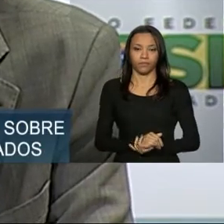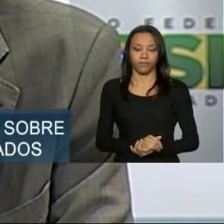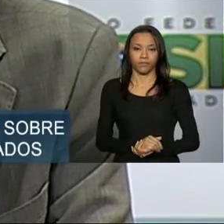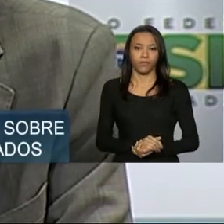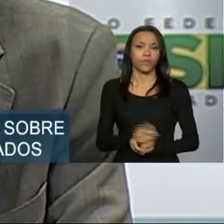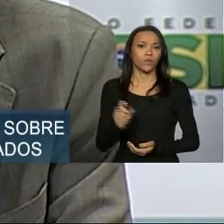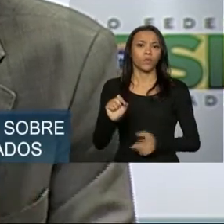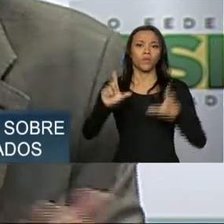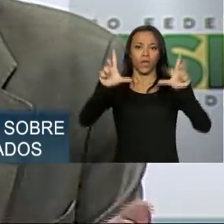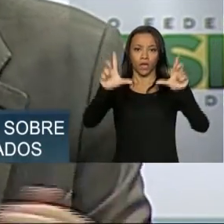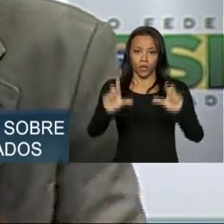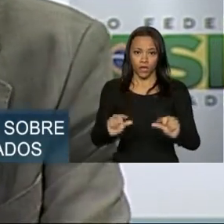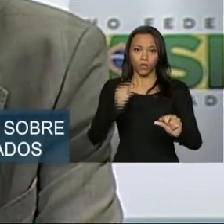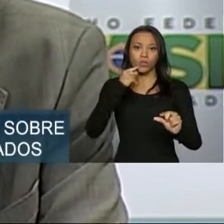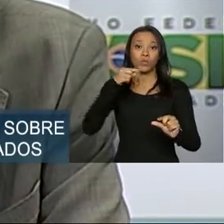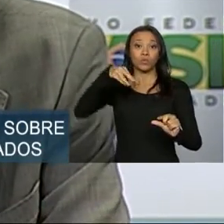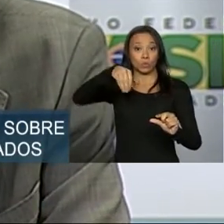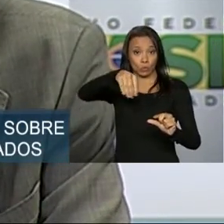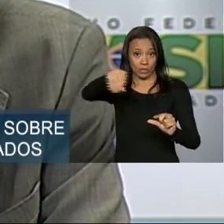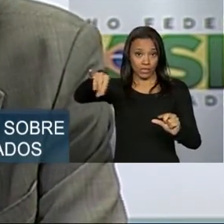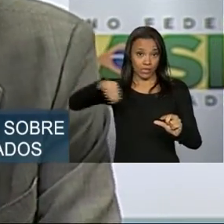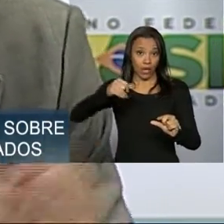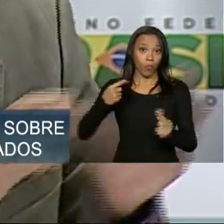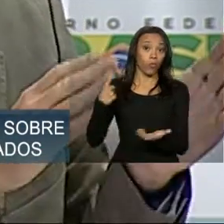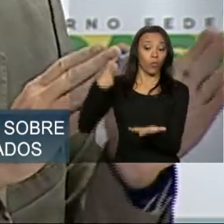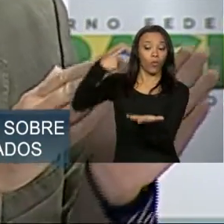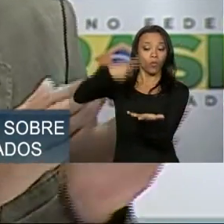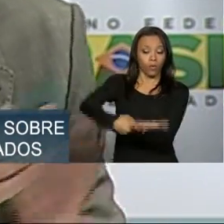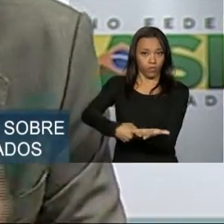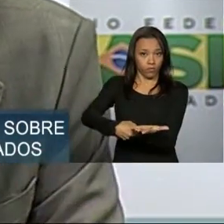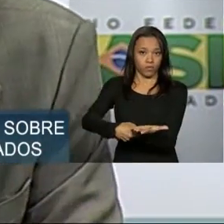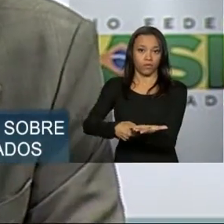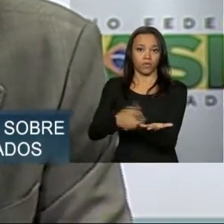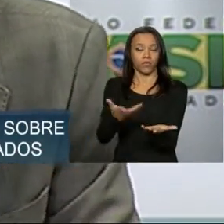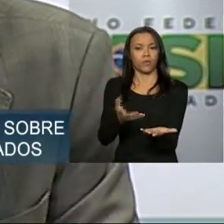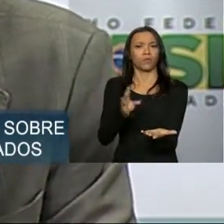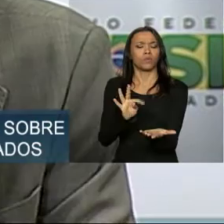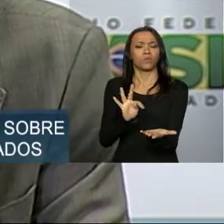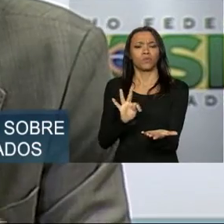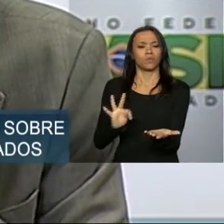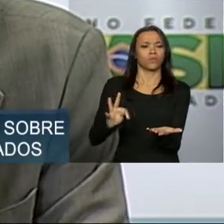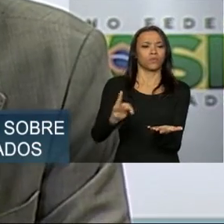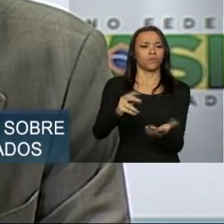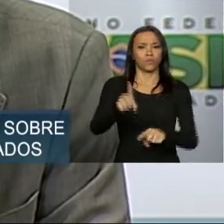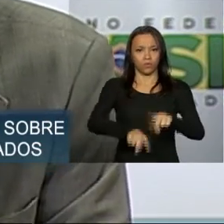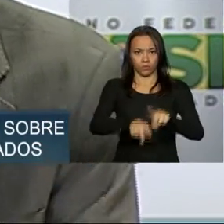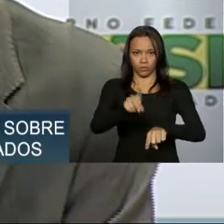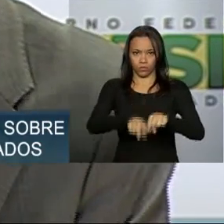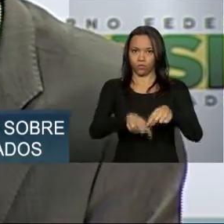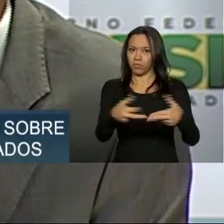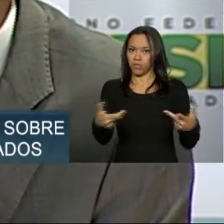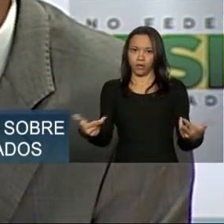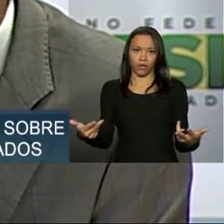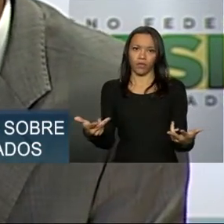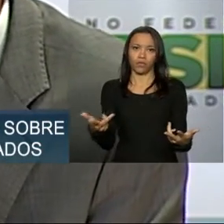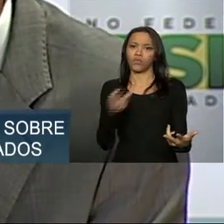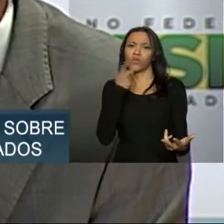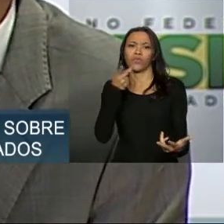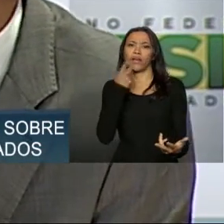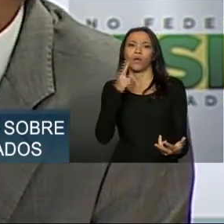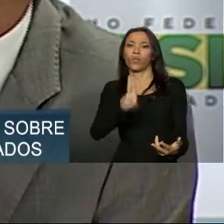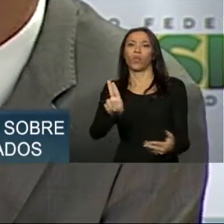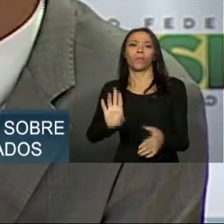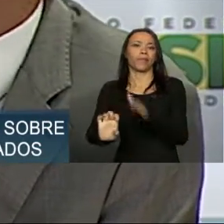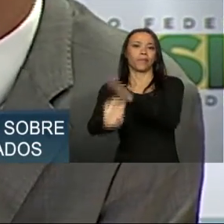na redução do sal por pactuação. Então, todos os produtos, não vou nem falar em empresa, porque